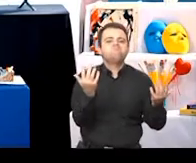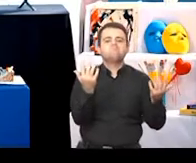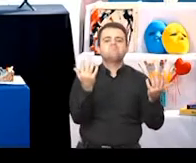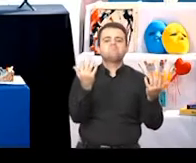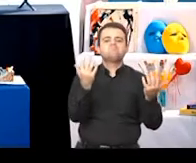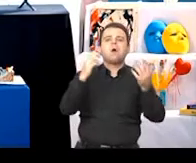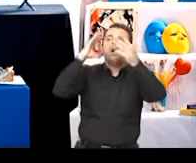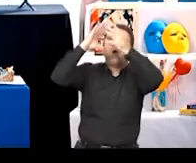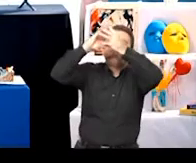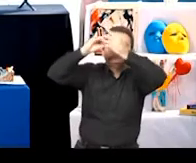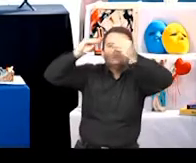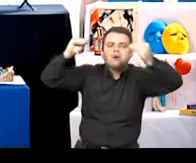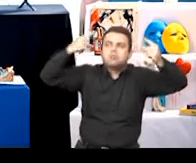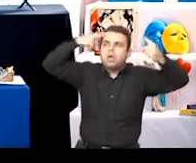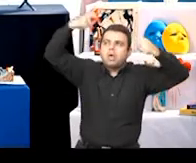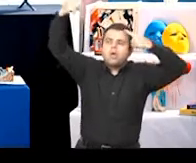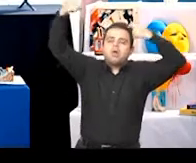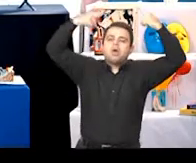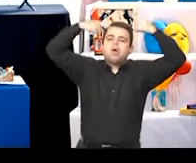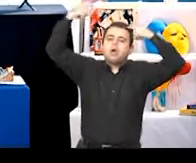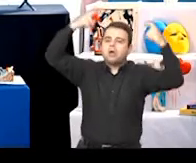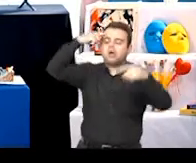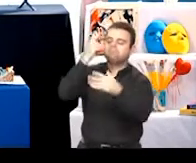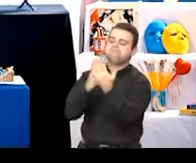explorassem, então, o abstracionismo.